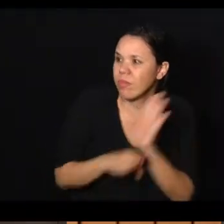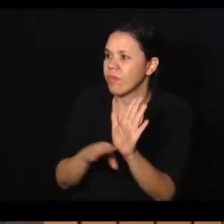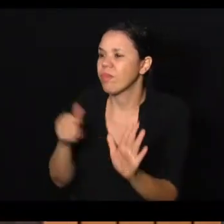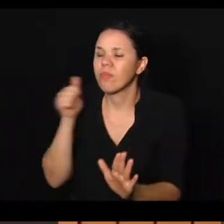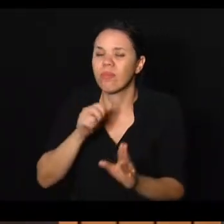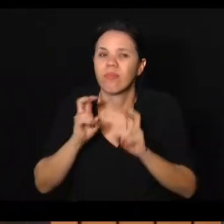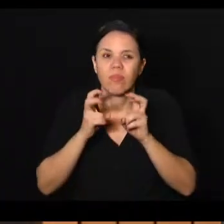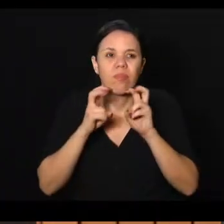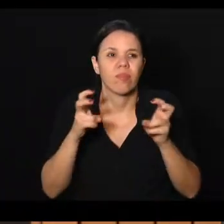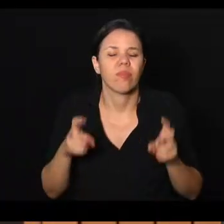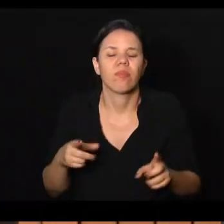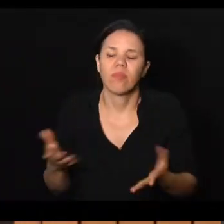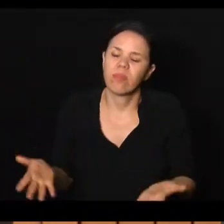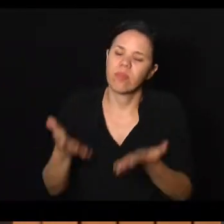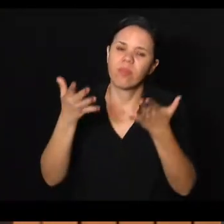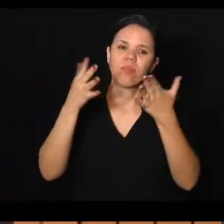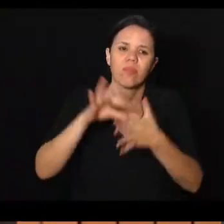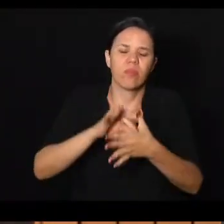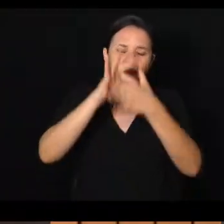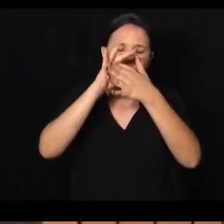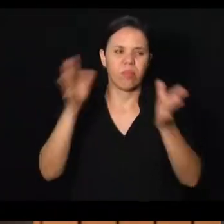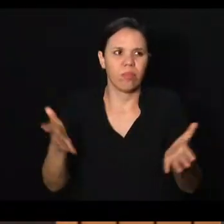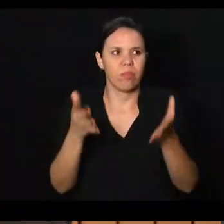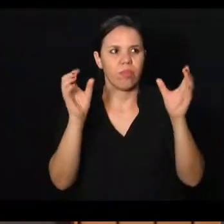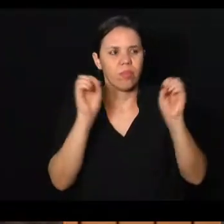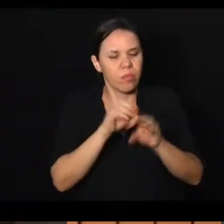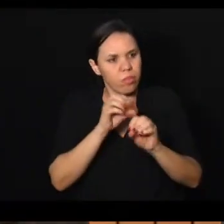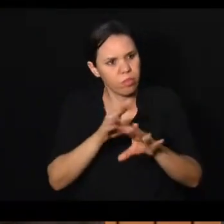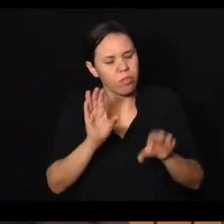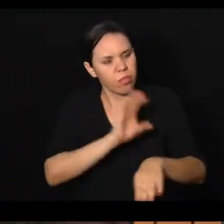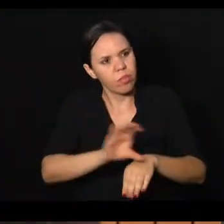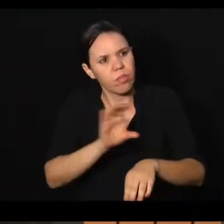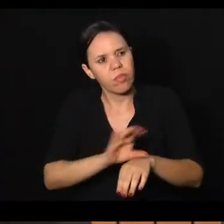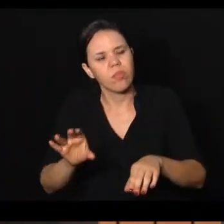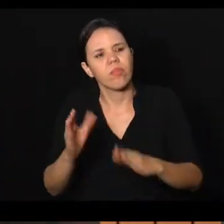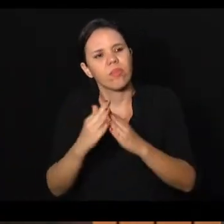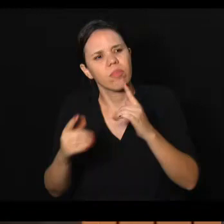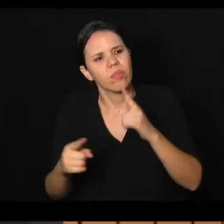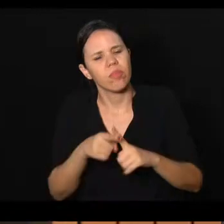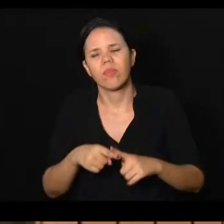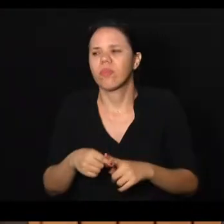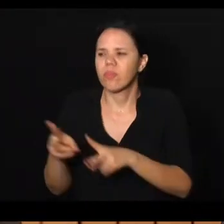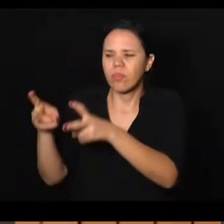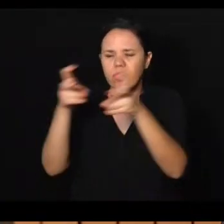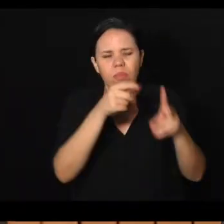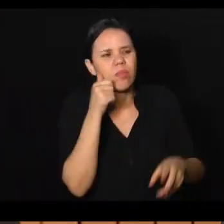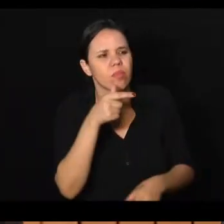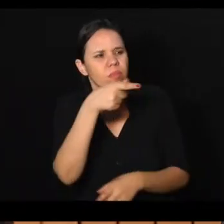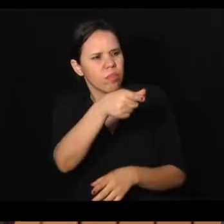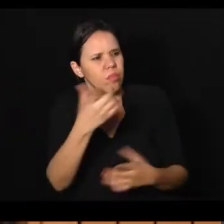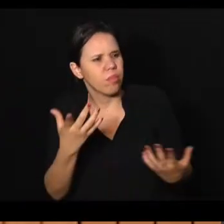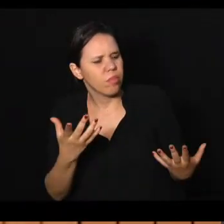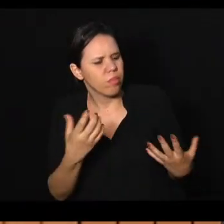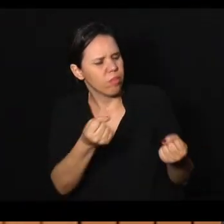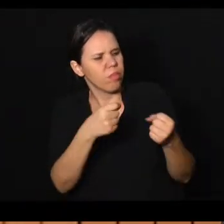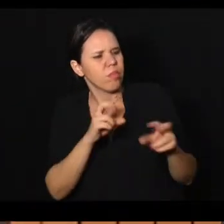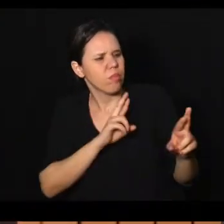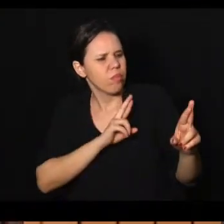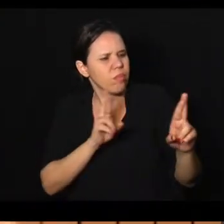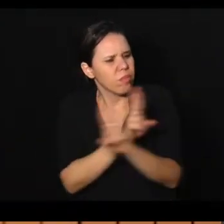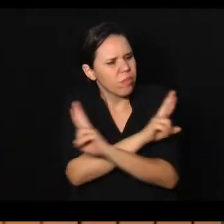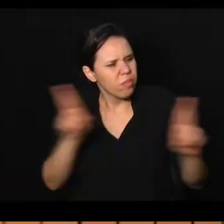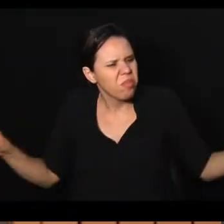líderes, levando capacitação para a igreja, para a gente identificar uma mulher que está submetida a um